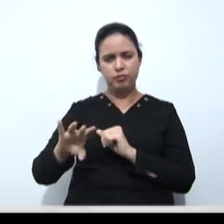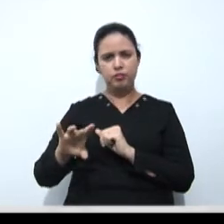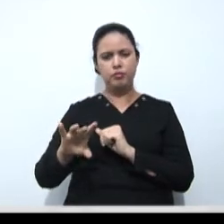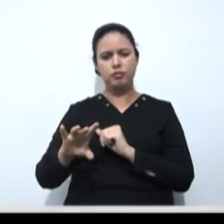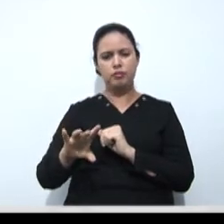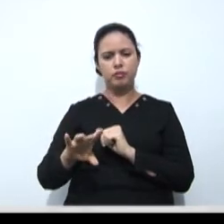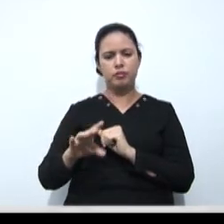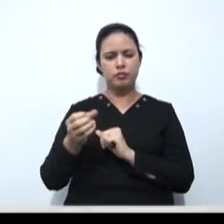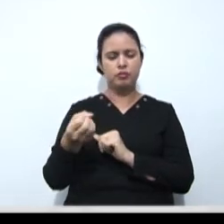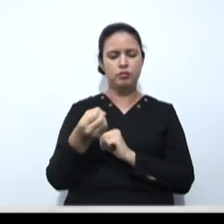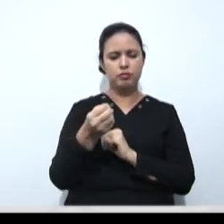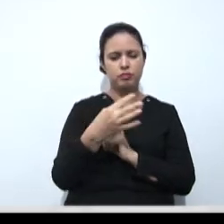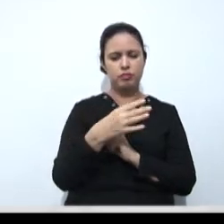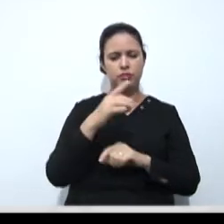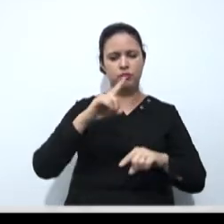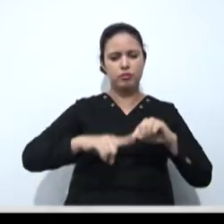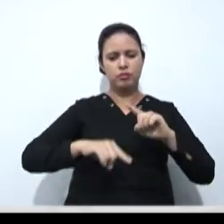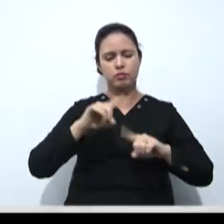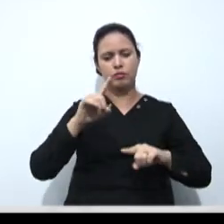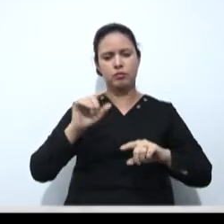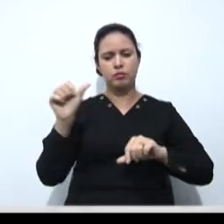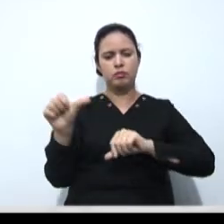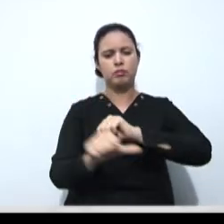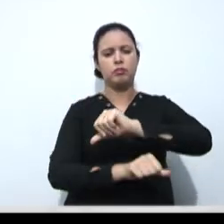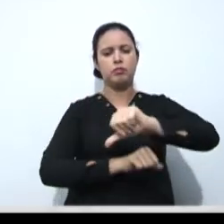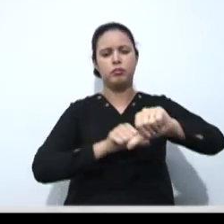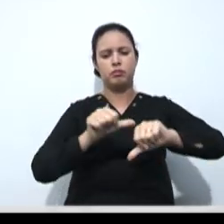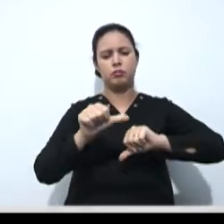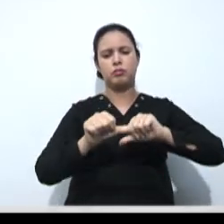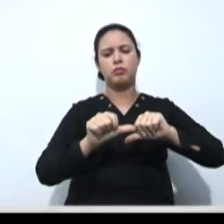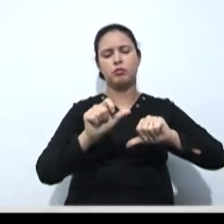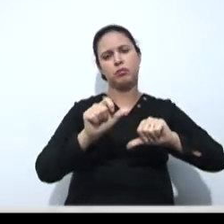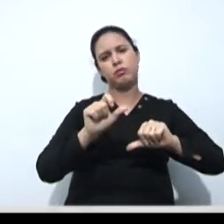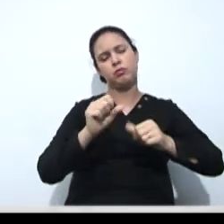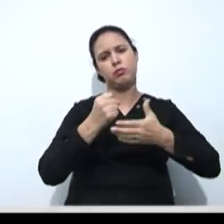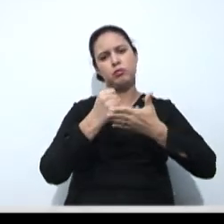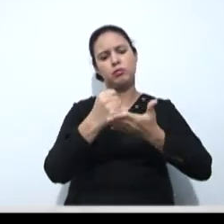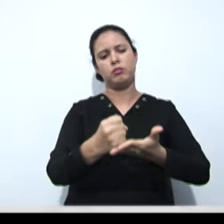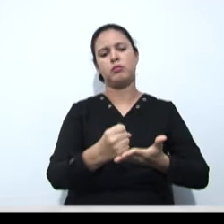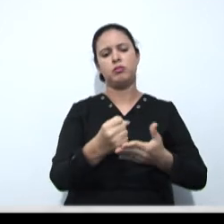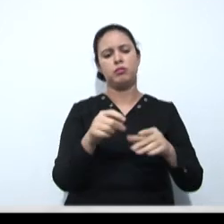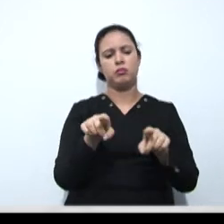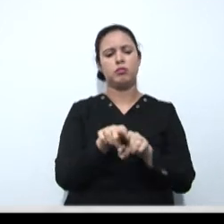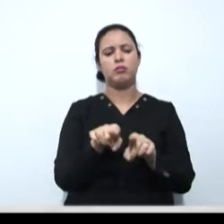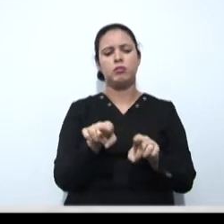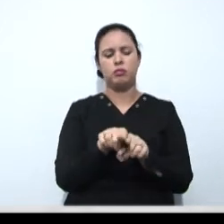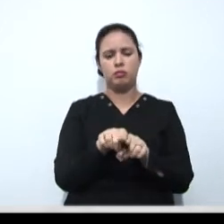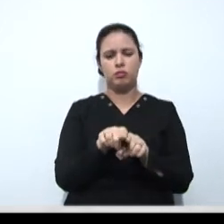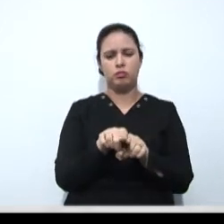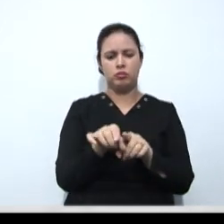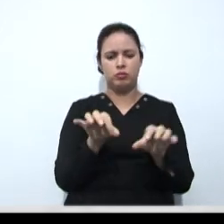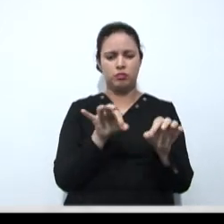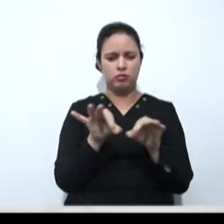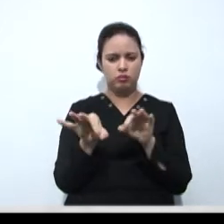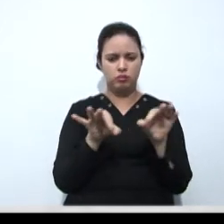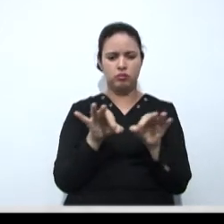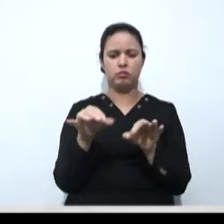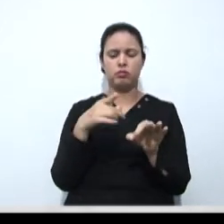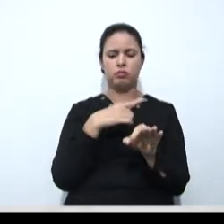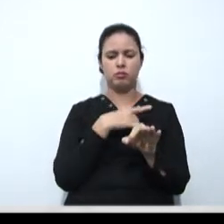Na inovação de produtos, envolve mudança significativa de produto e serviço. Na inovação